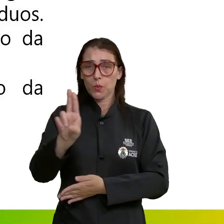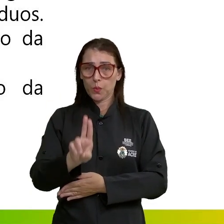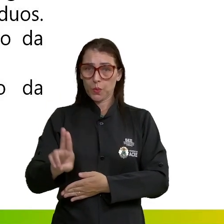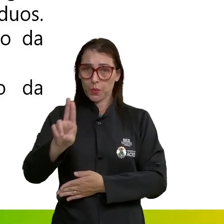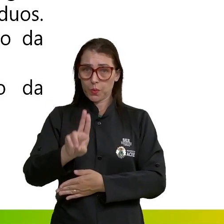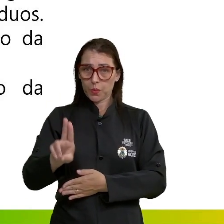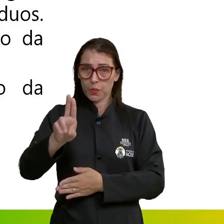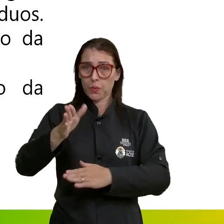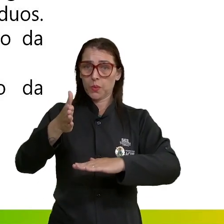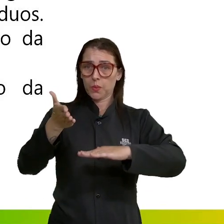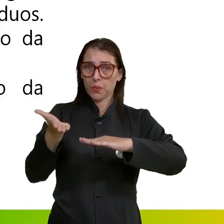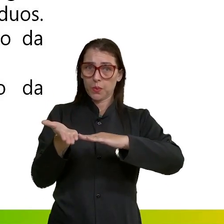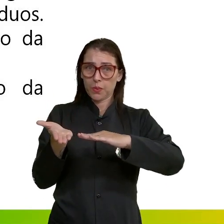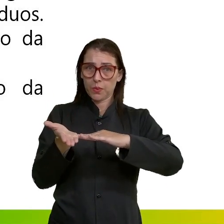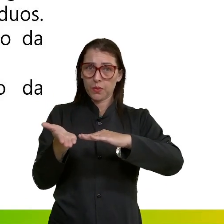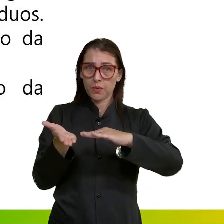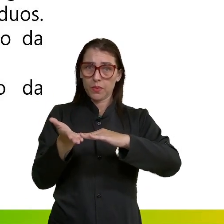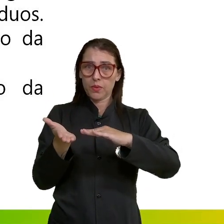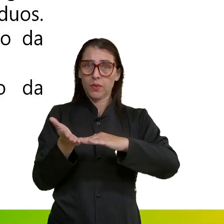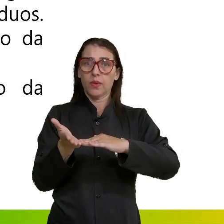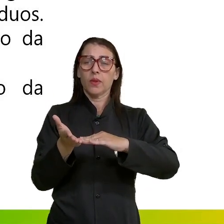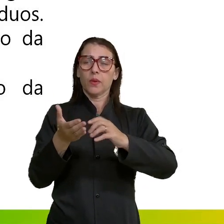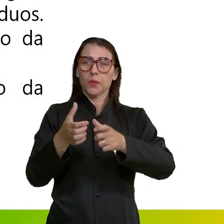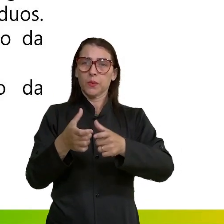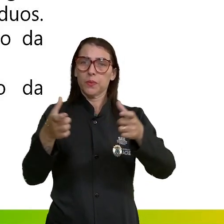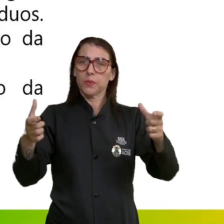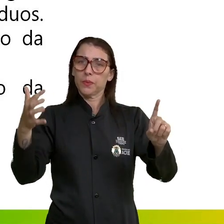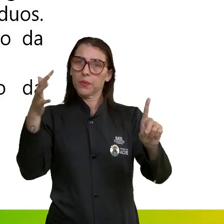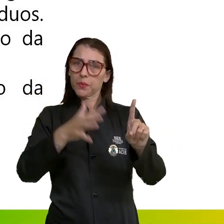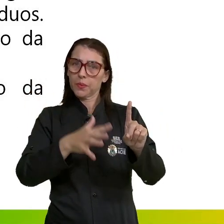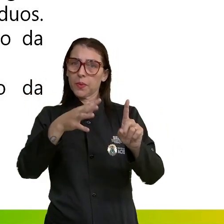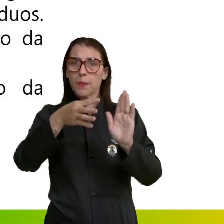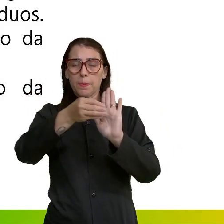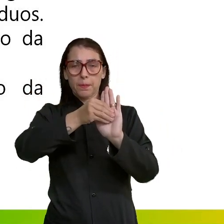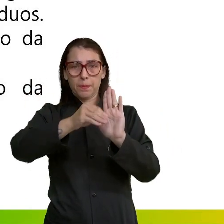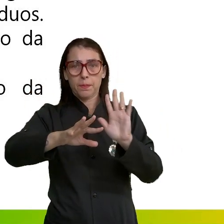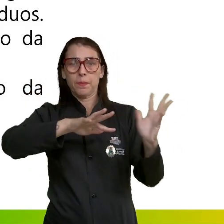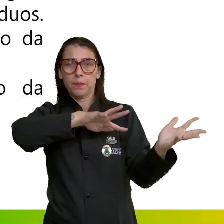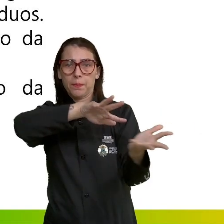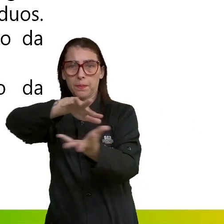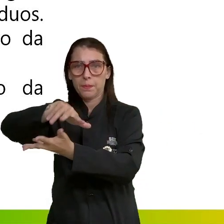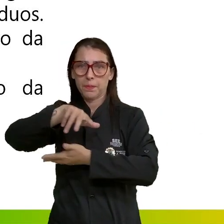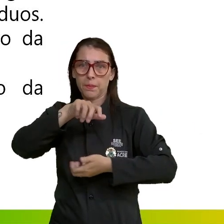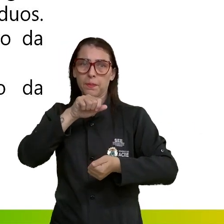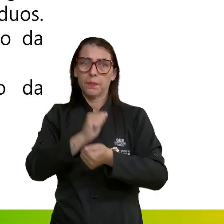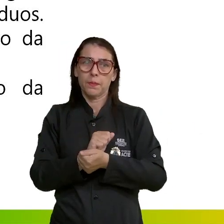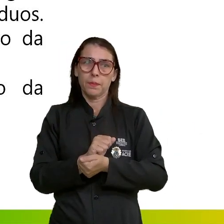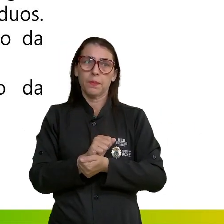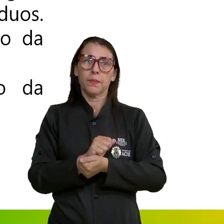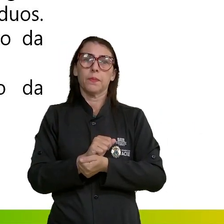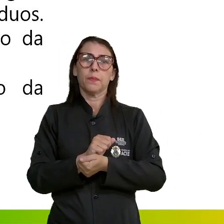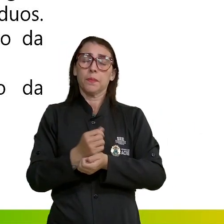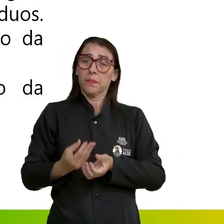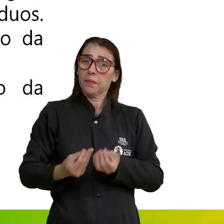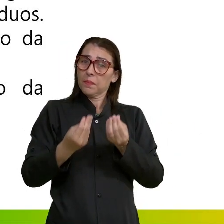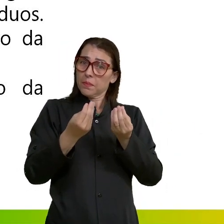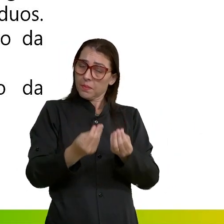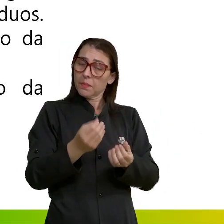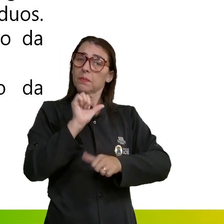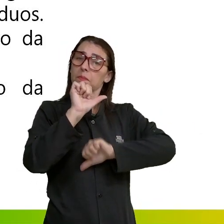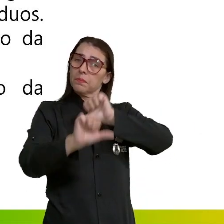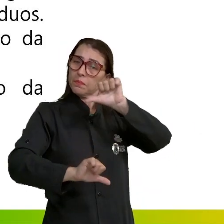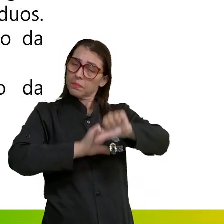seguinte: o consumismo contemporâneo é amplamente influenciado pela mídia global,